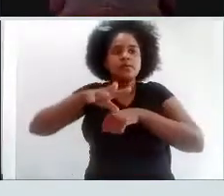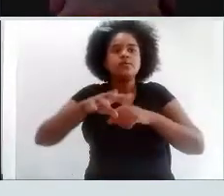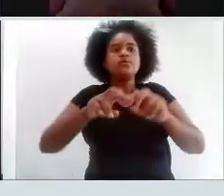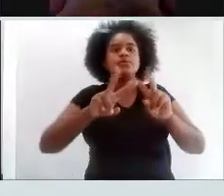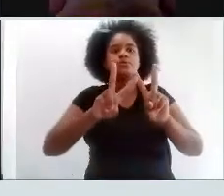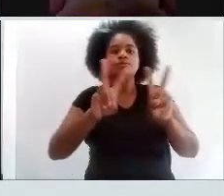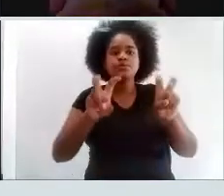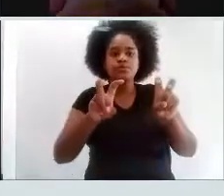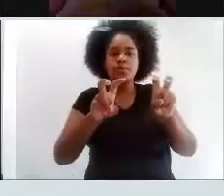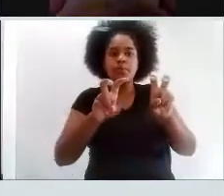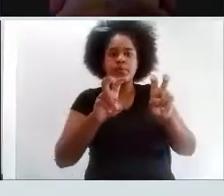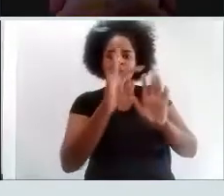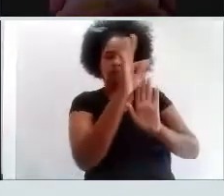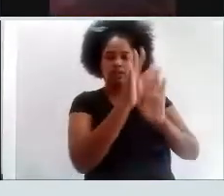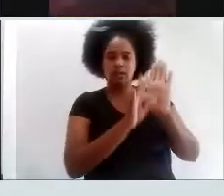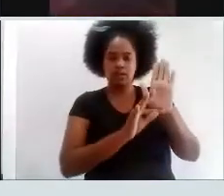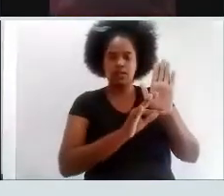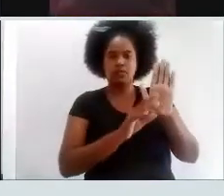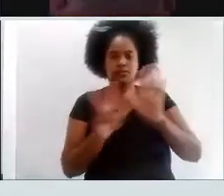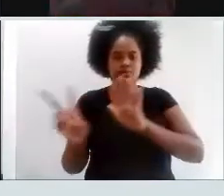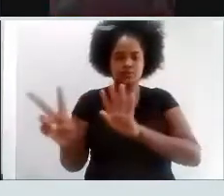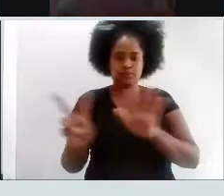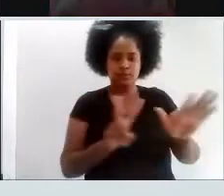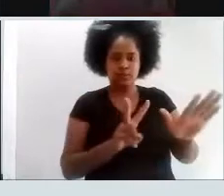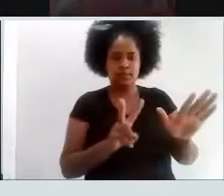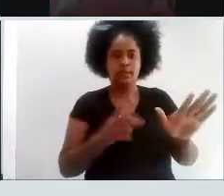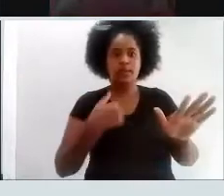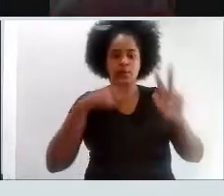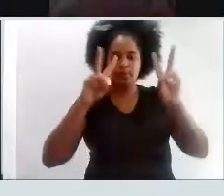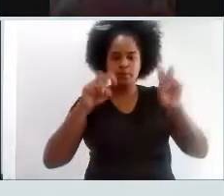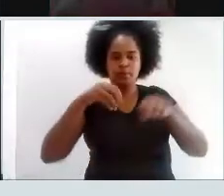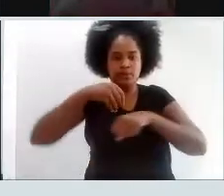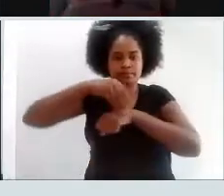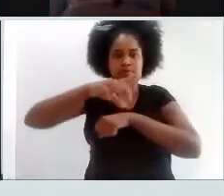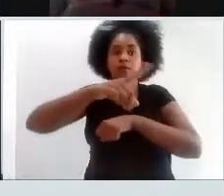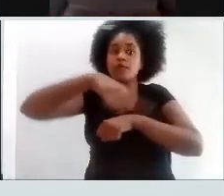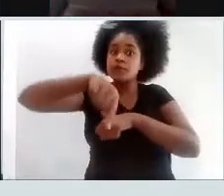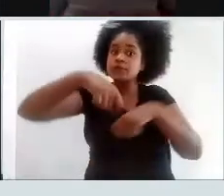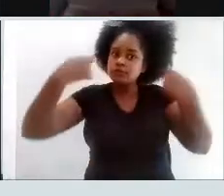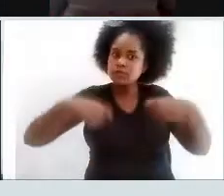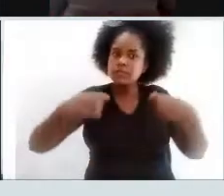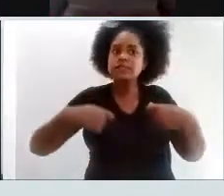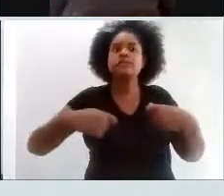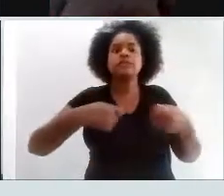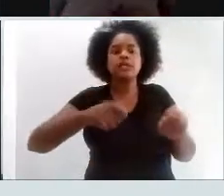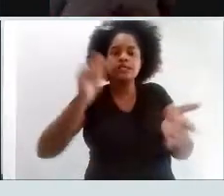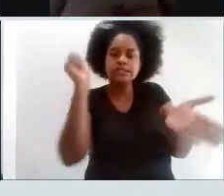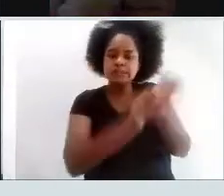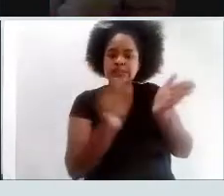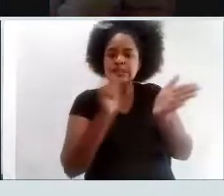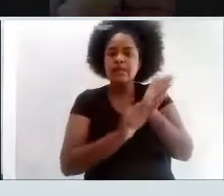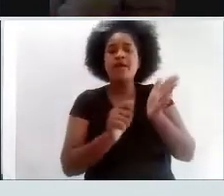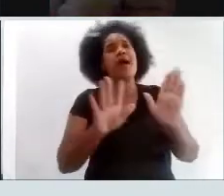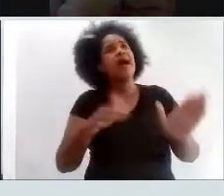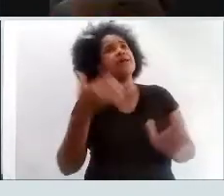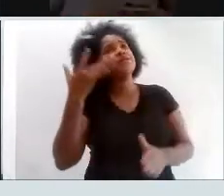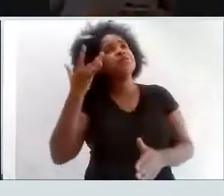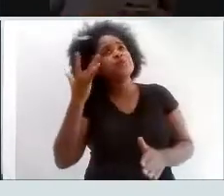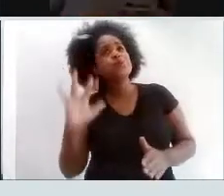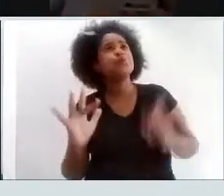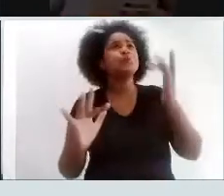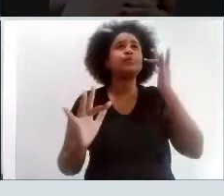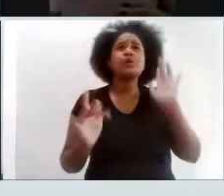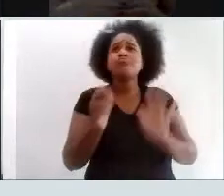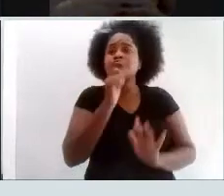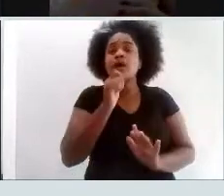semana. Escrevam, mesmo você estando com essa ideia muito preliminar, muito inicial, porque a gente precisa trabalhar isso ao